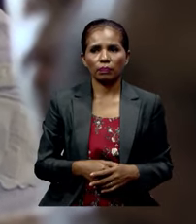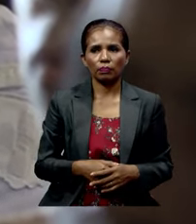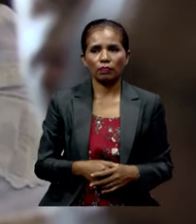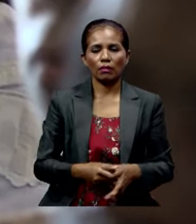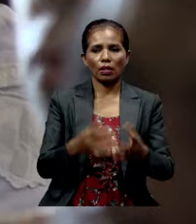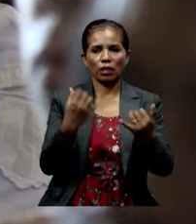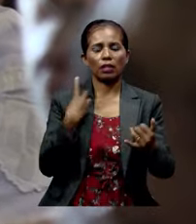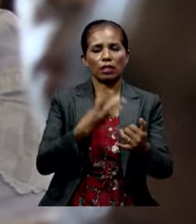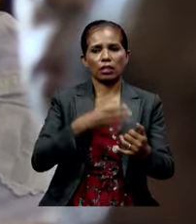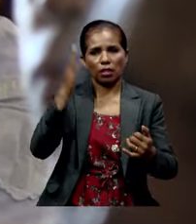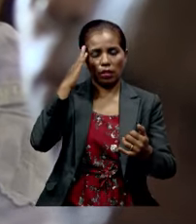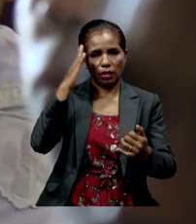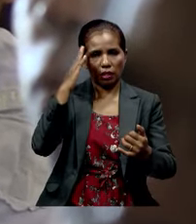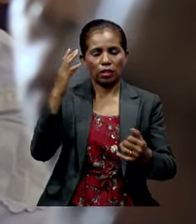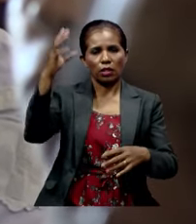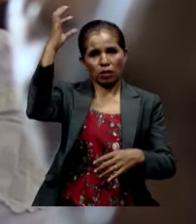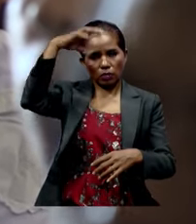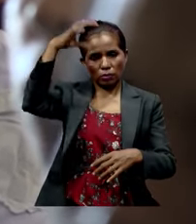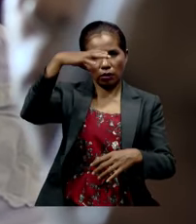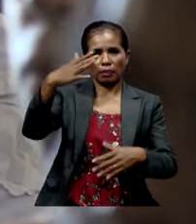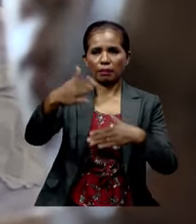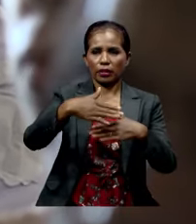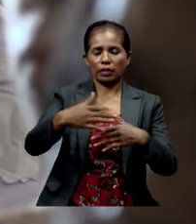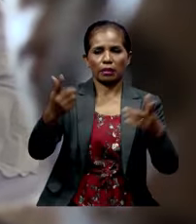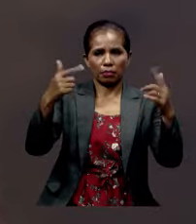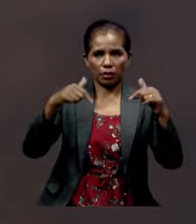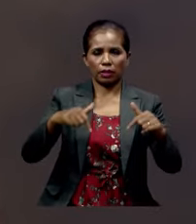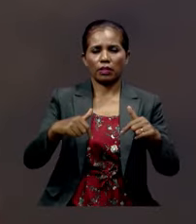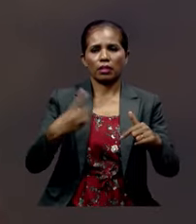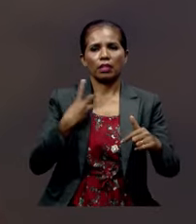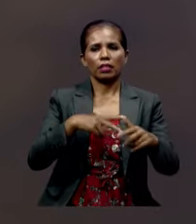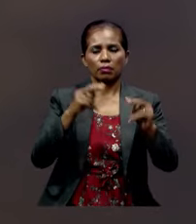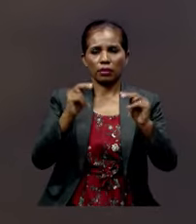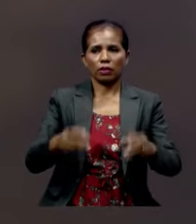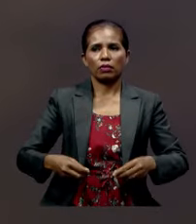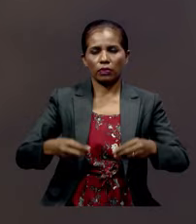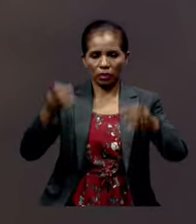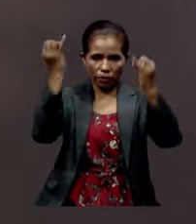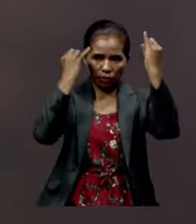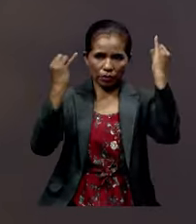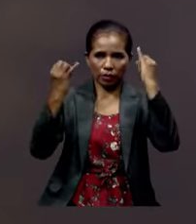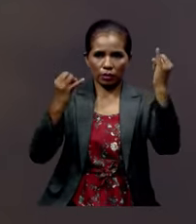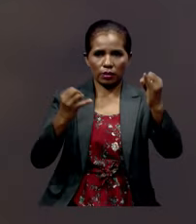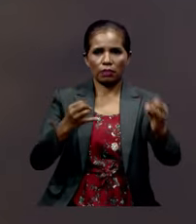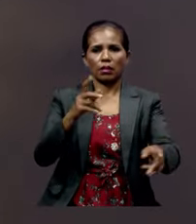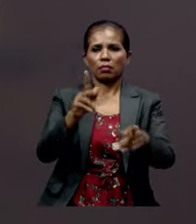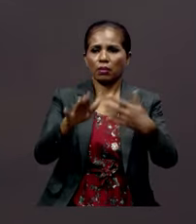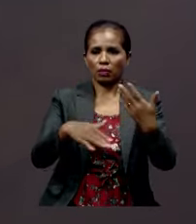agora mo si tate ne kata ka udan atu munu rayona ita persija tenki fo informasaun ba iha autoridade